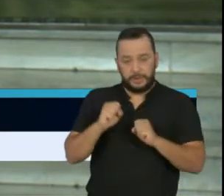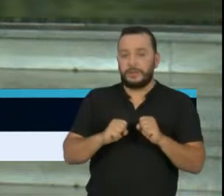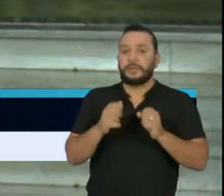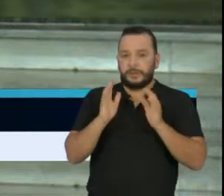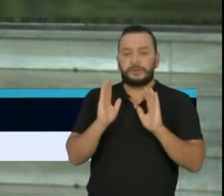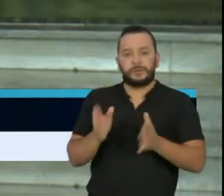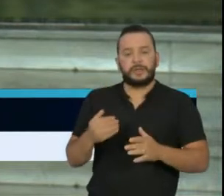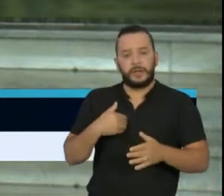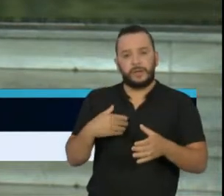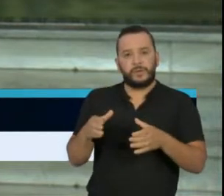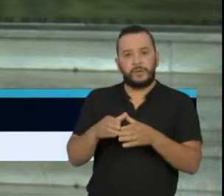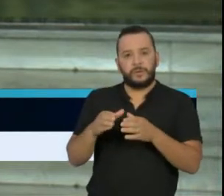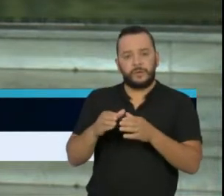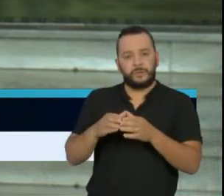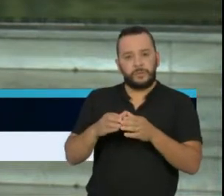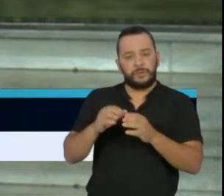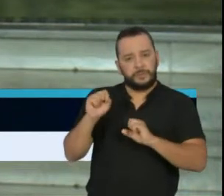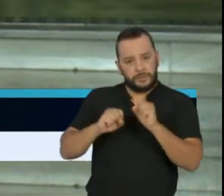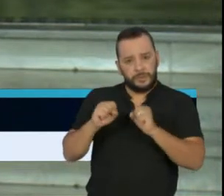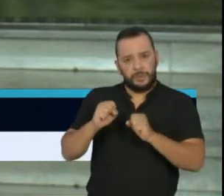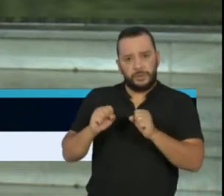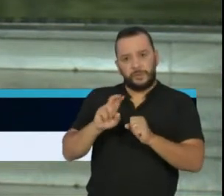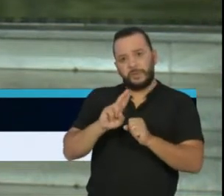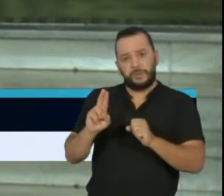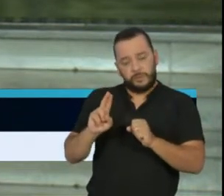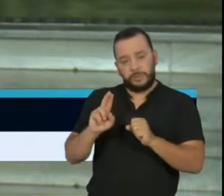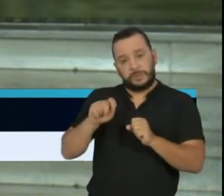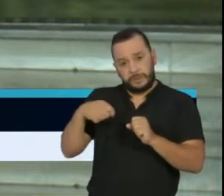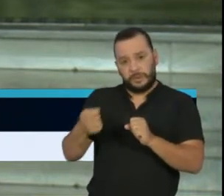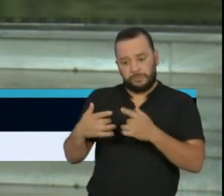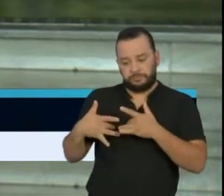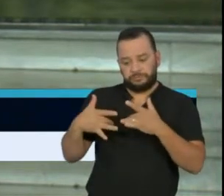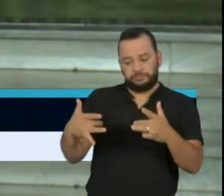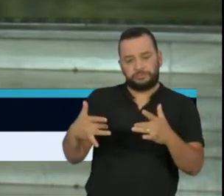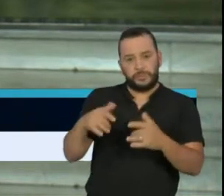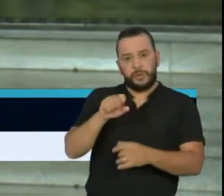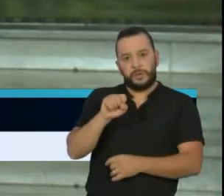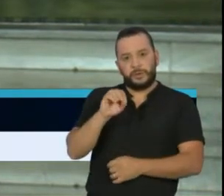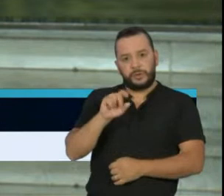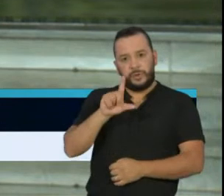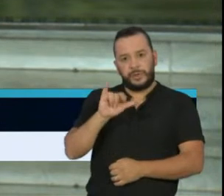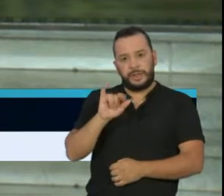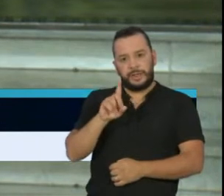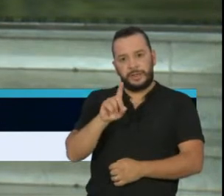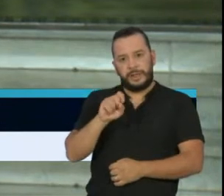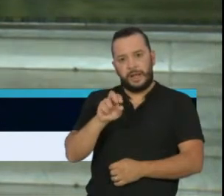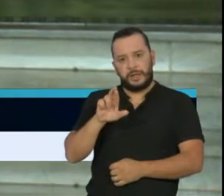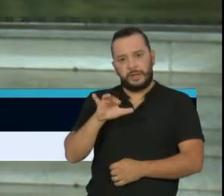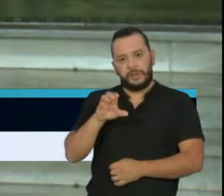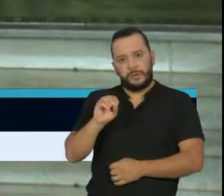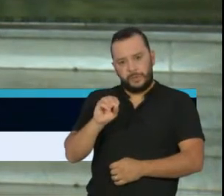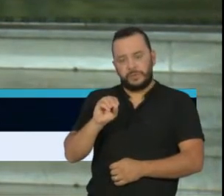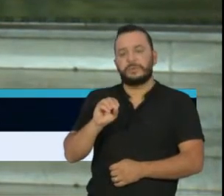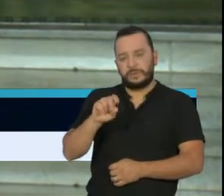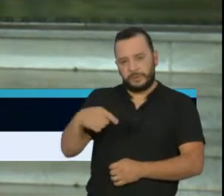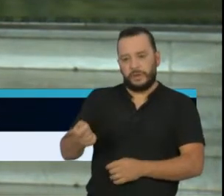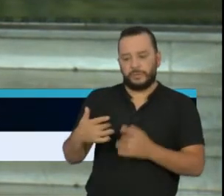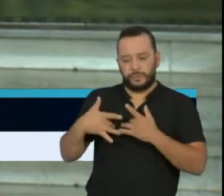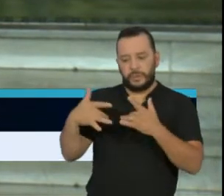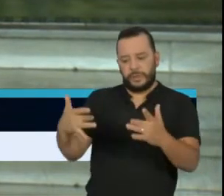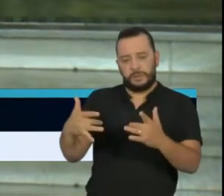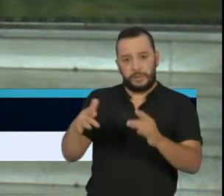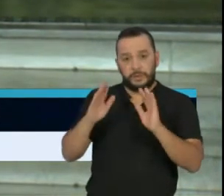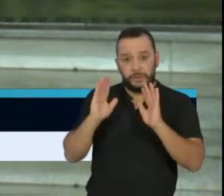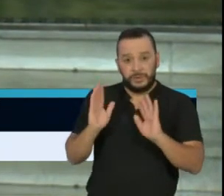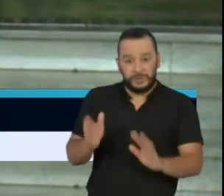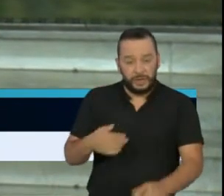Empresarial Solidário, que já se reúne há 5 semanas e que alcançou e ultrapassou a barreira de